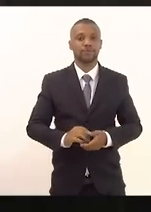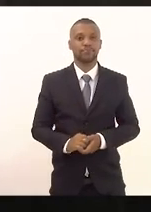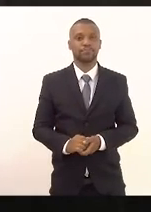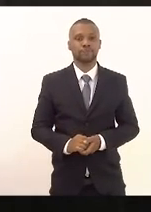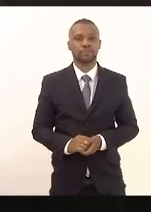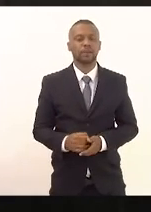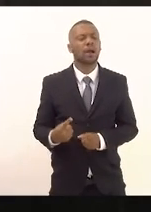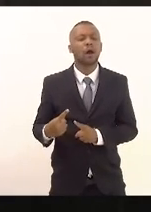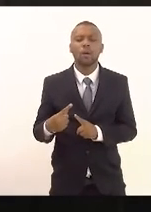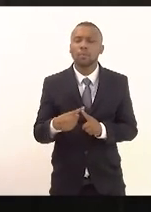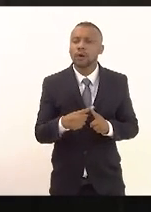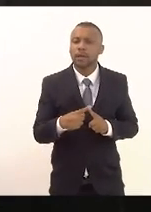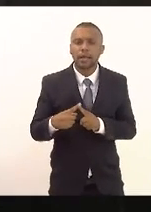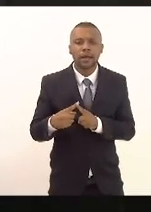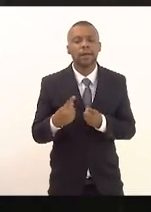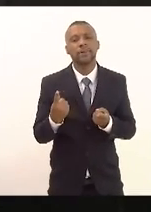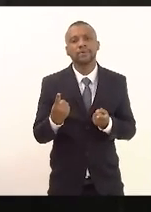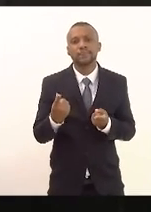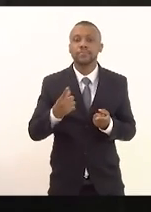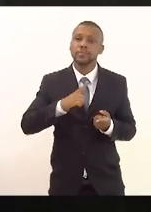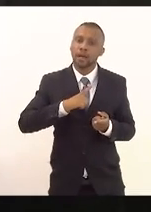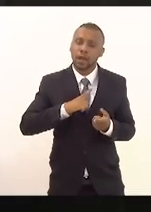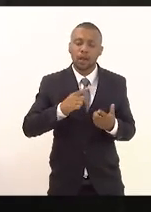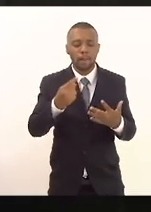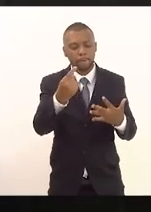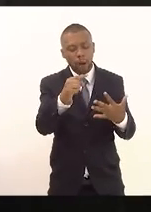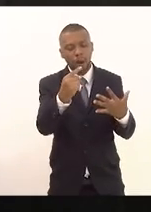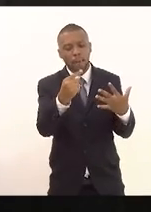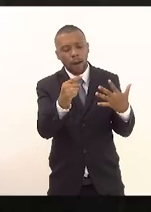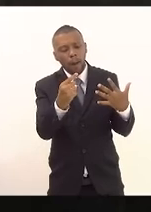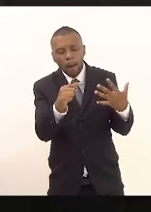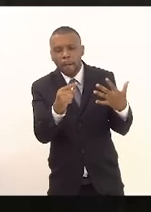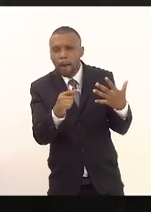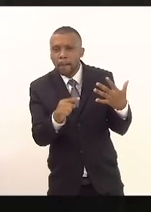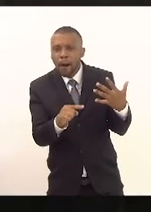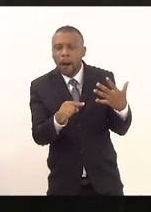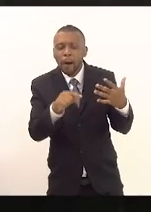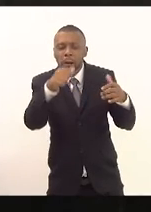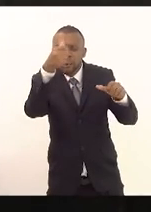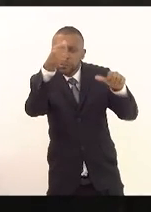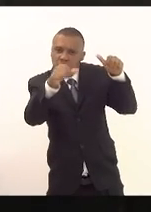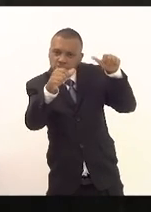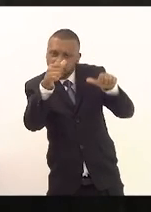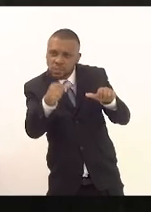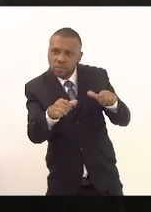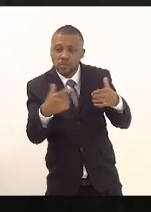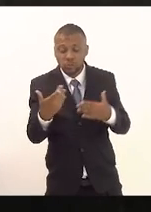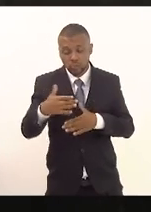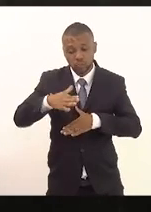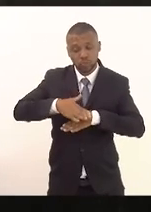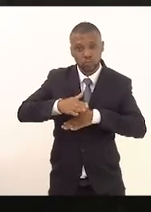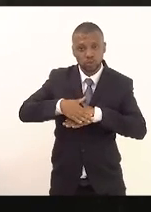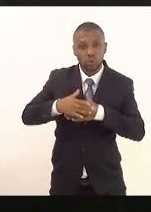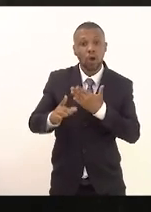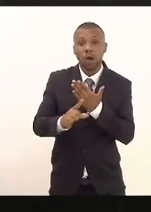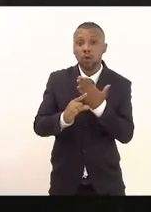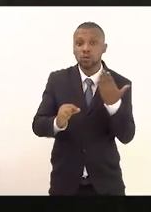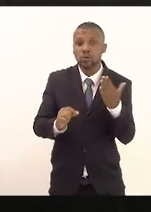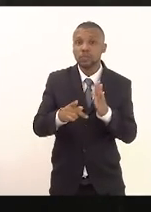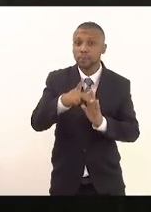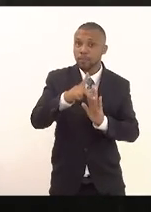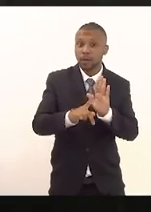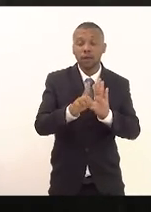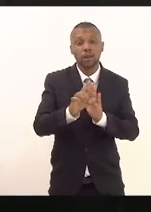porque guardada as devidas proporções eu sou autor desse projeto com